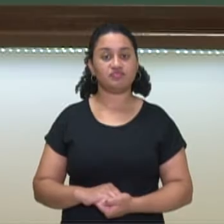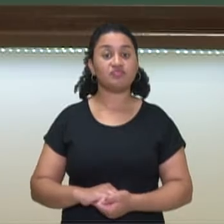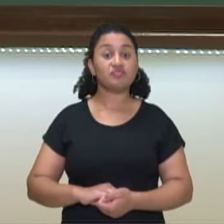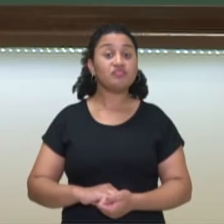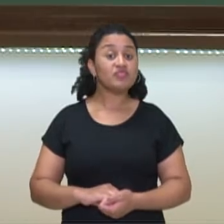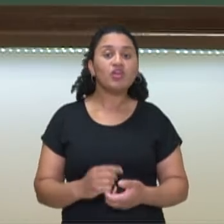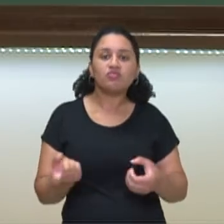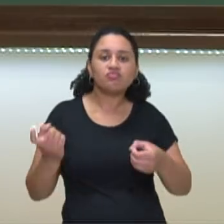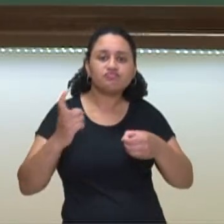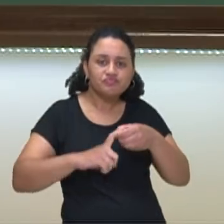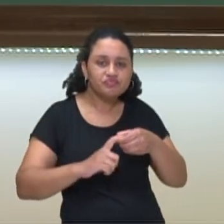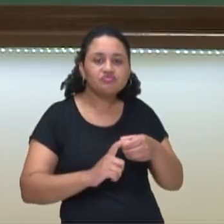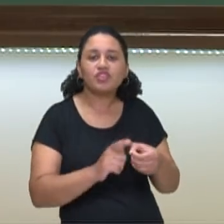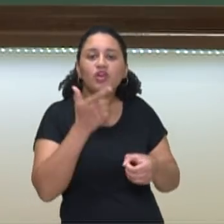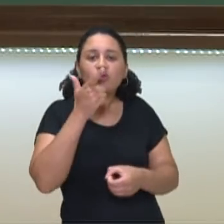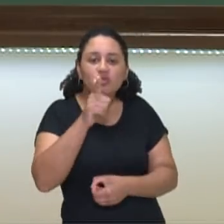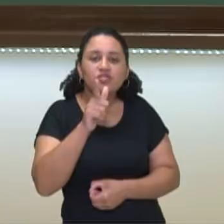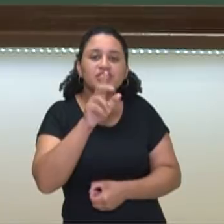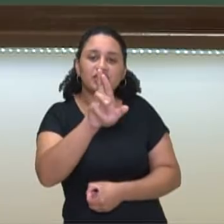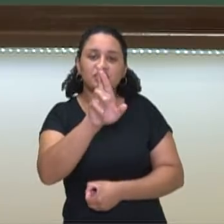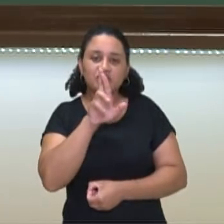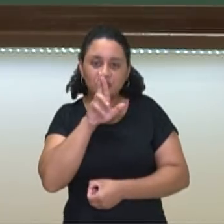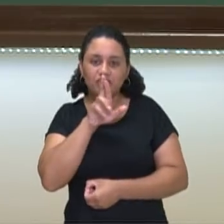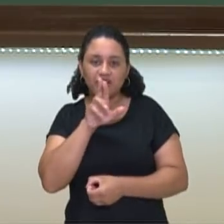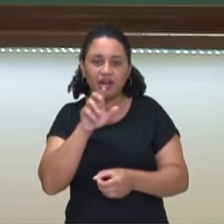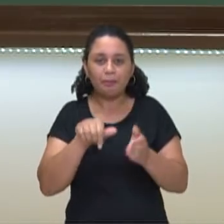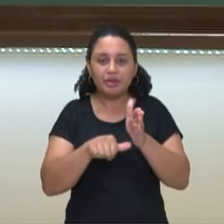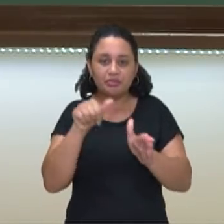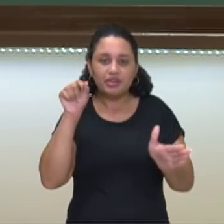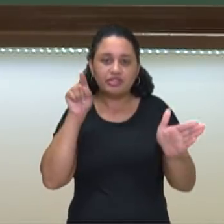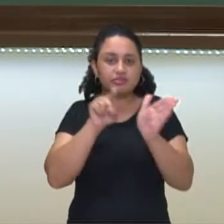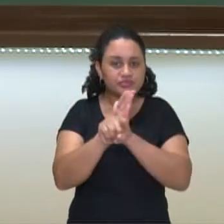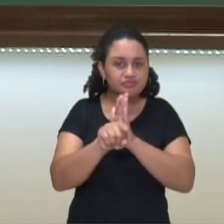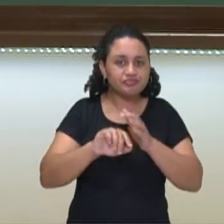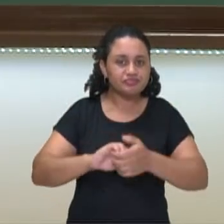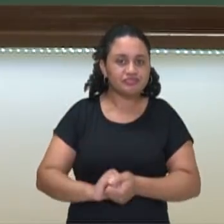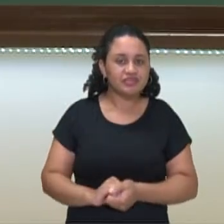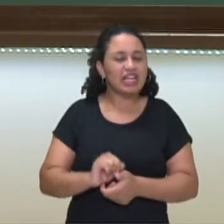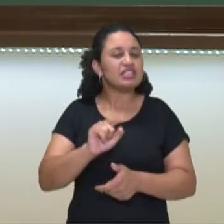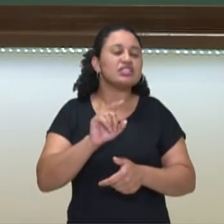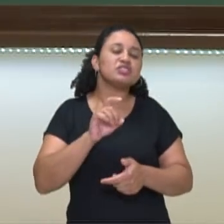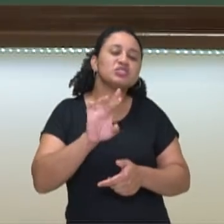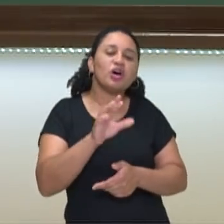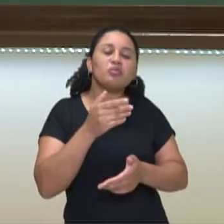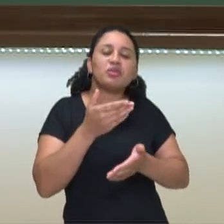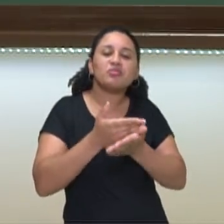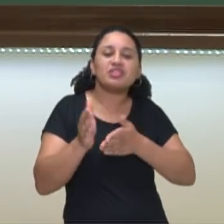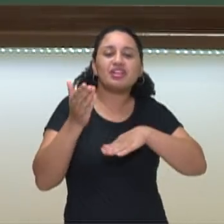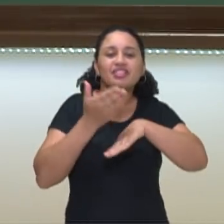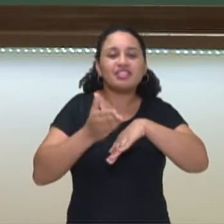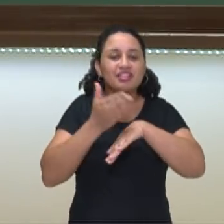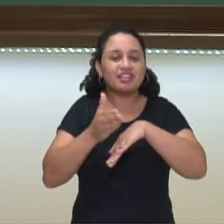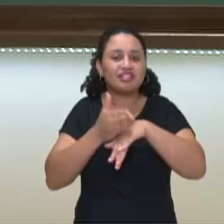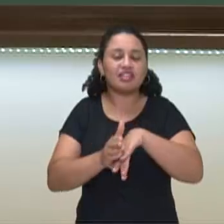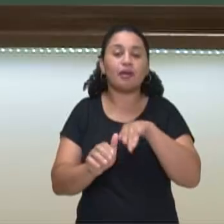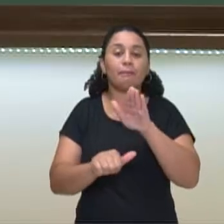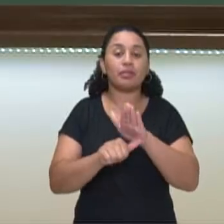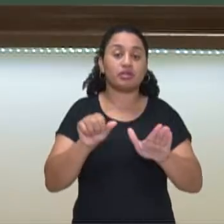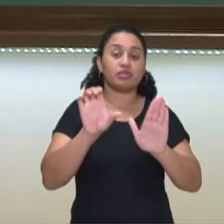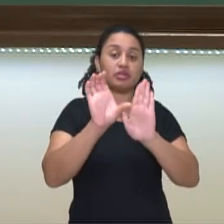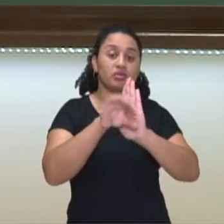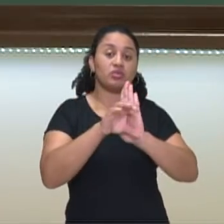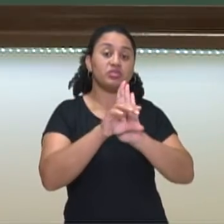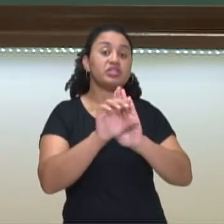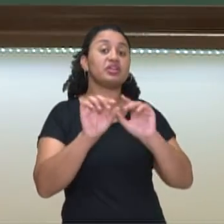Já retornamos. Conseguiu aí resolver esse nosso primeiro exercício? Esse foi só para a gente treinar esse primeiro conceito